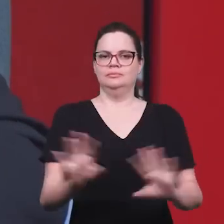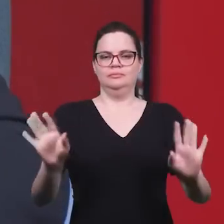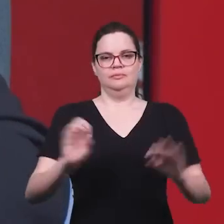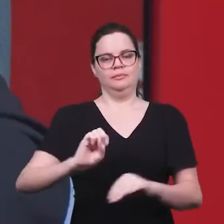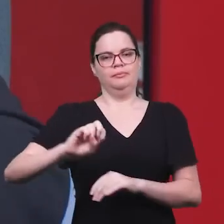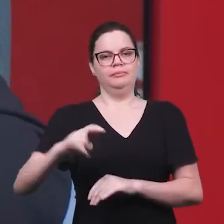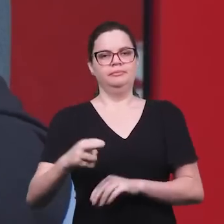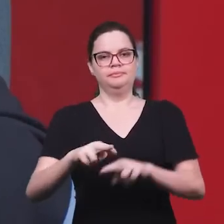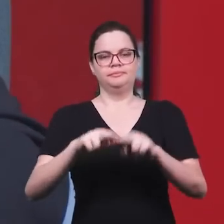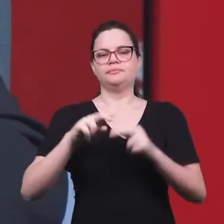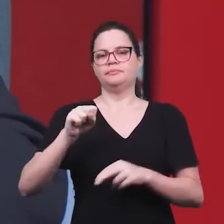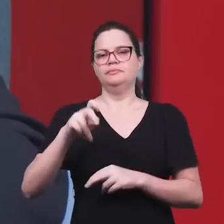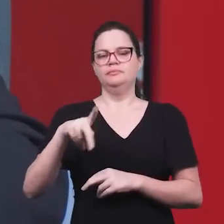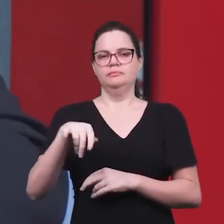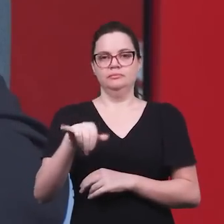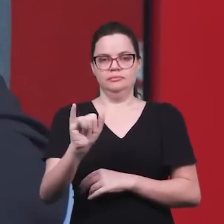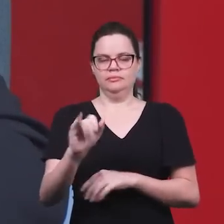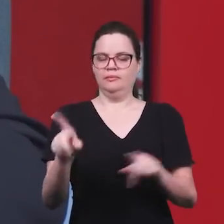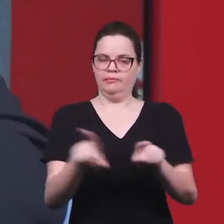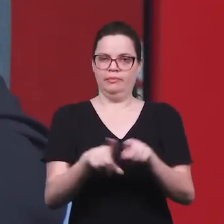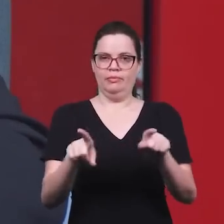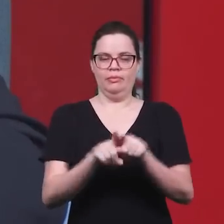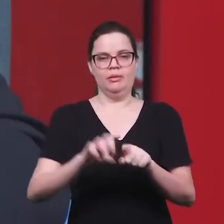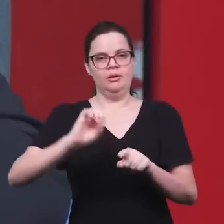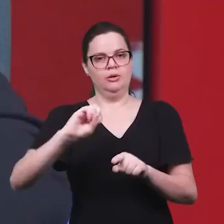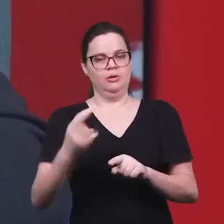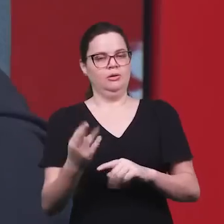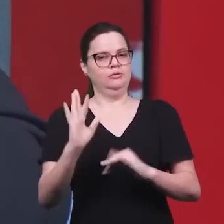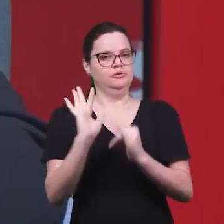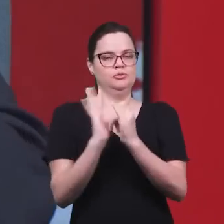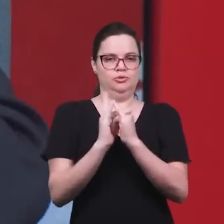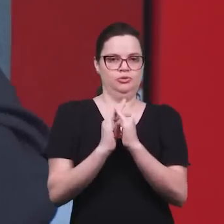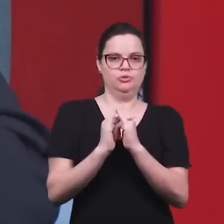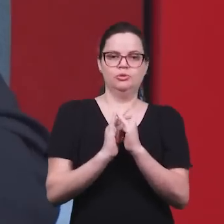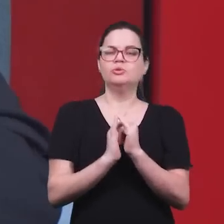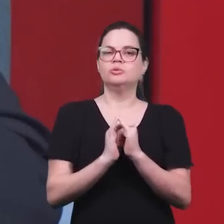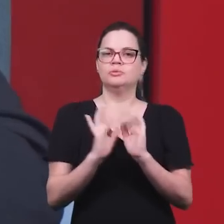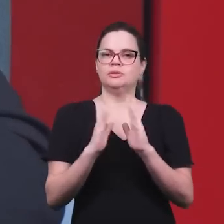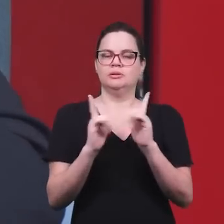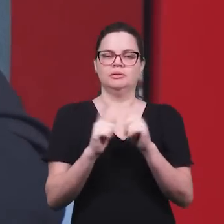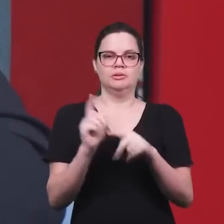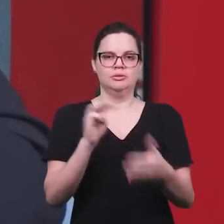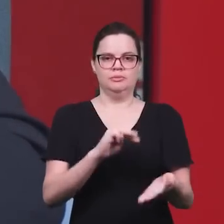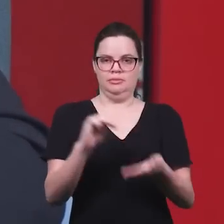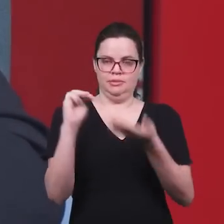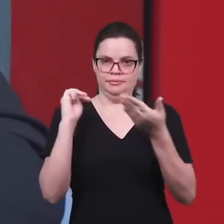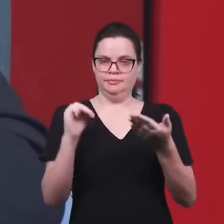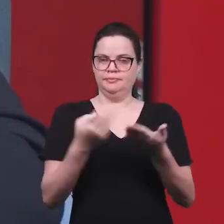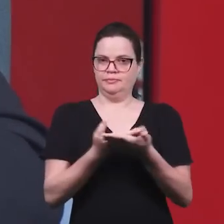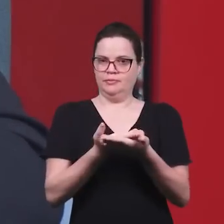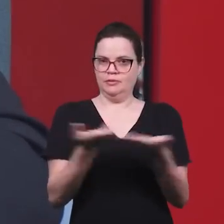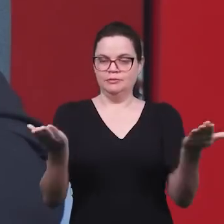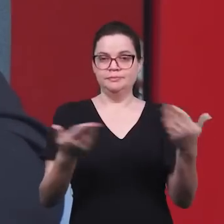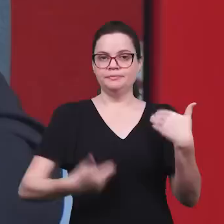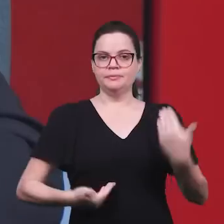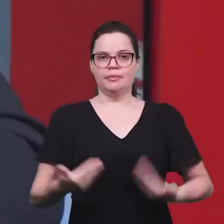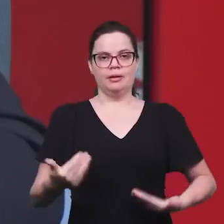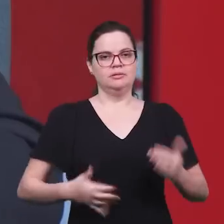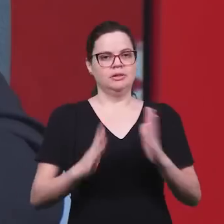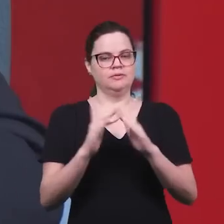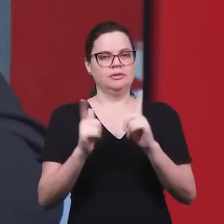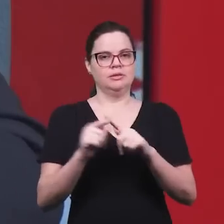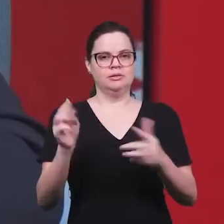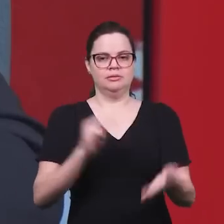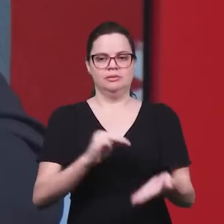aberta, ou pela Sky, ou mesmo pelas nossas plataformas no YouTube. Irmãos nossos da Igreja